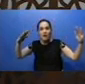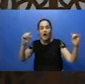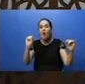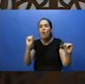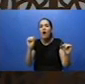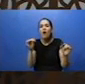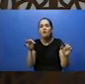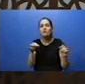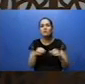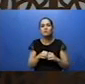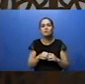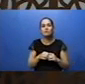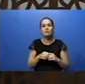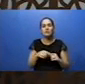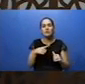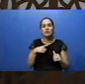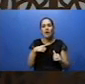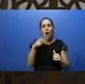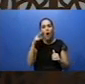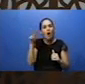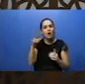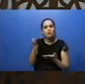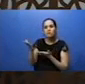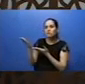certo? Temos esse telhado aqui.